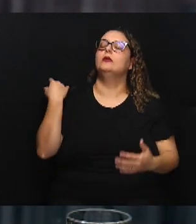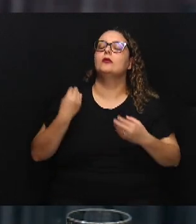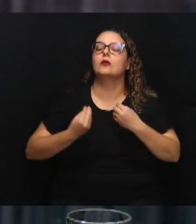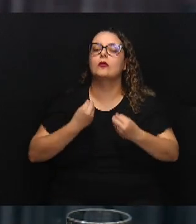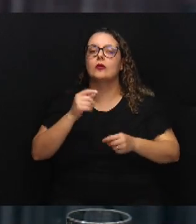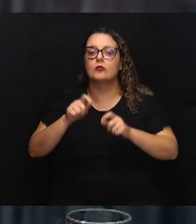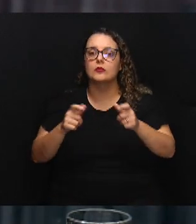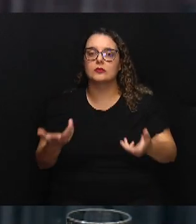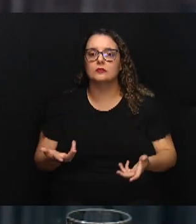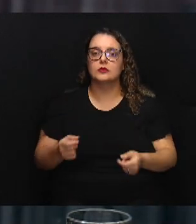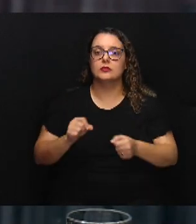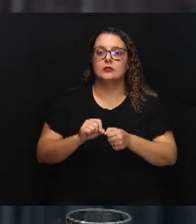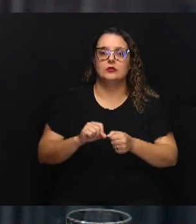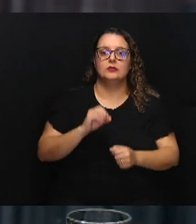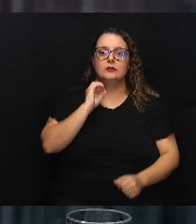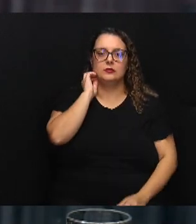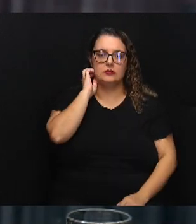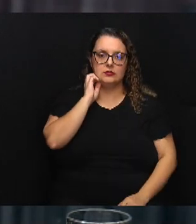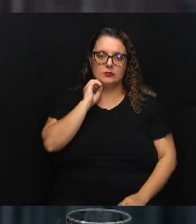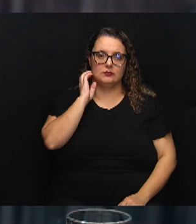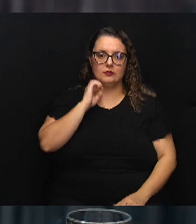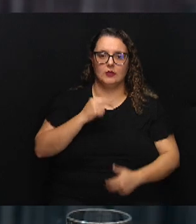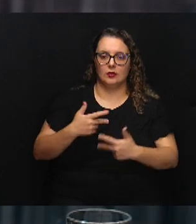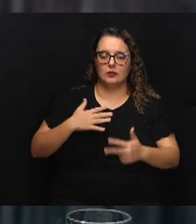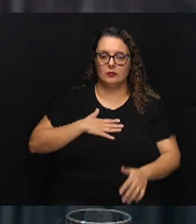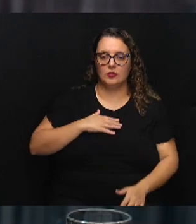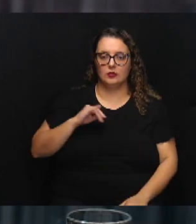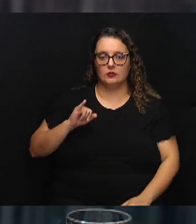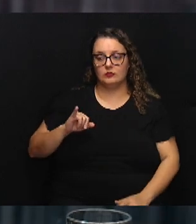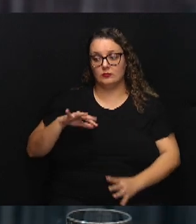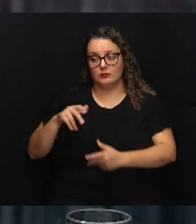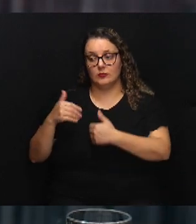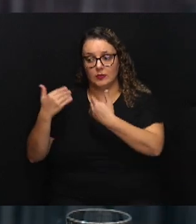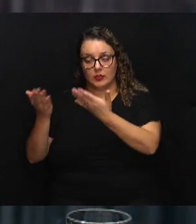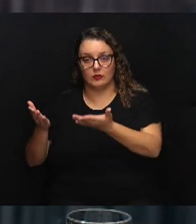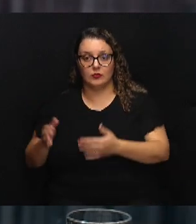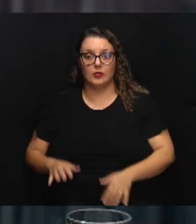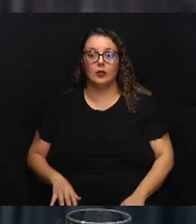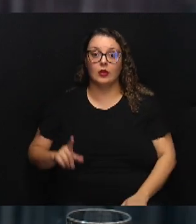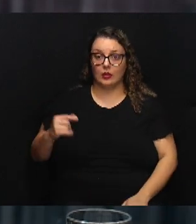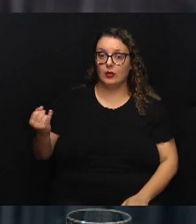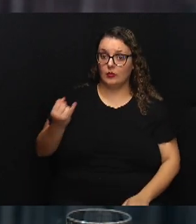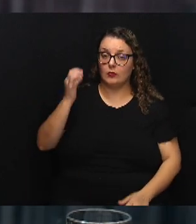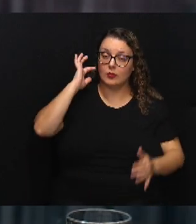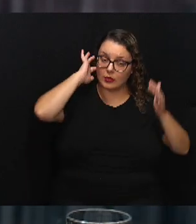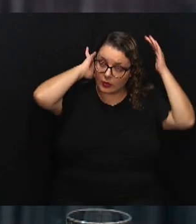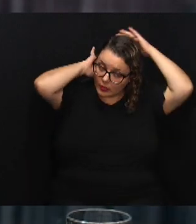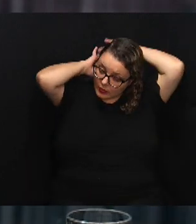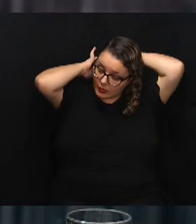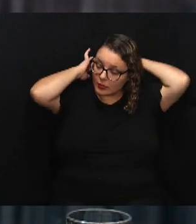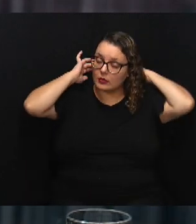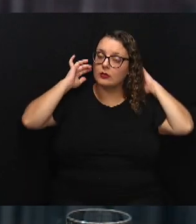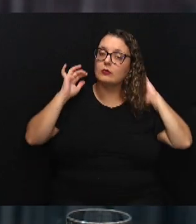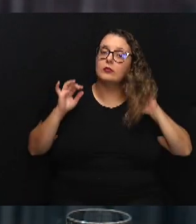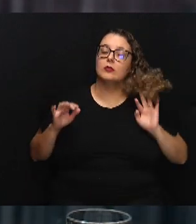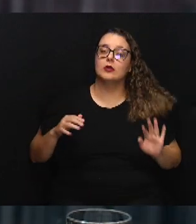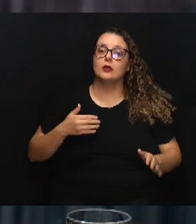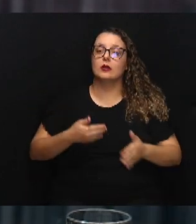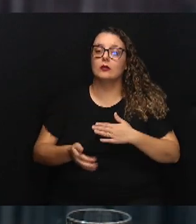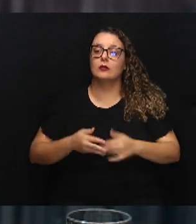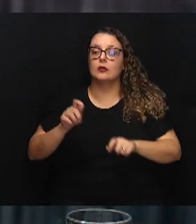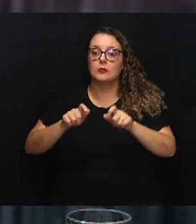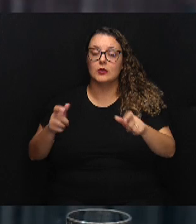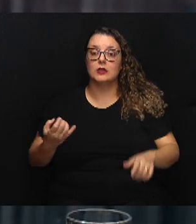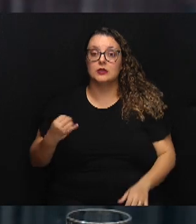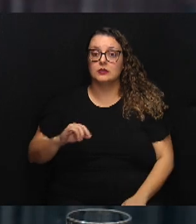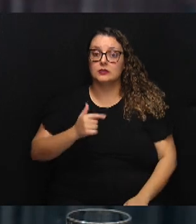que é um negócio meu no exterior, hoje é um fato muito importante para qualquer pessoa, nesse sentido de, se